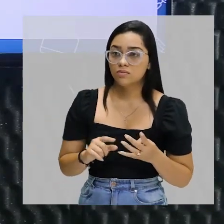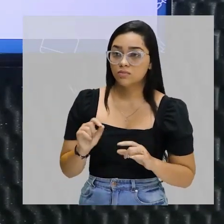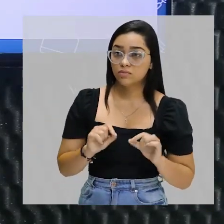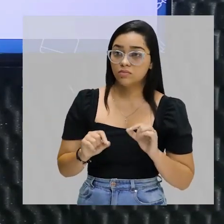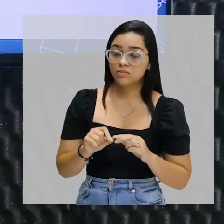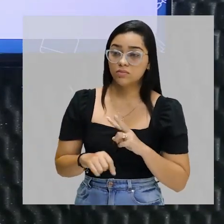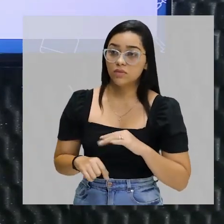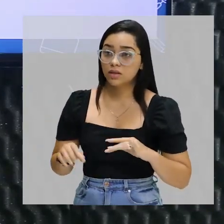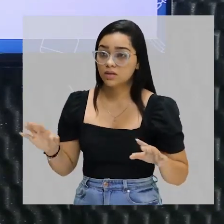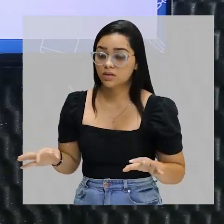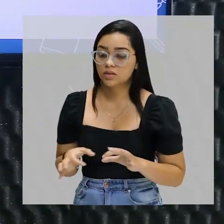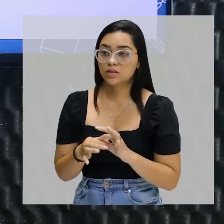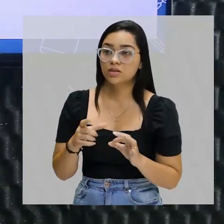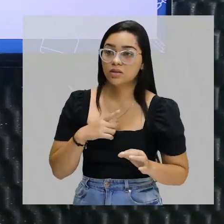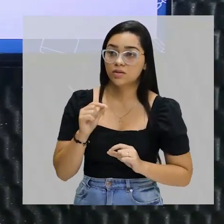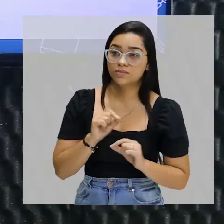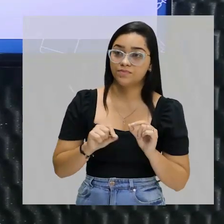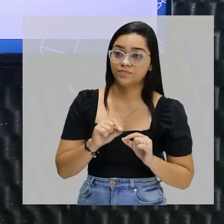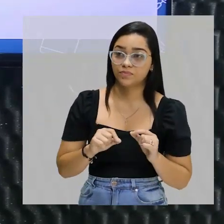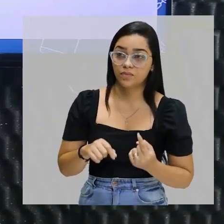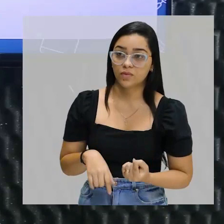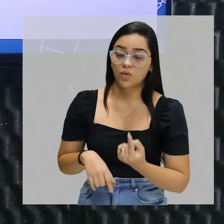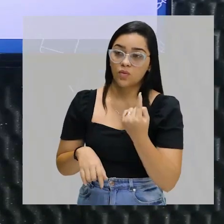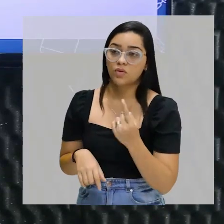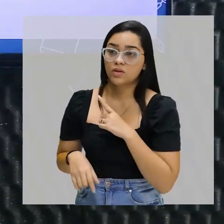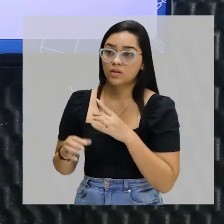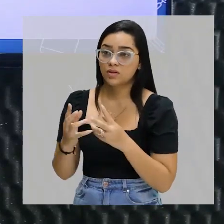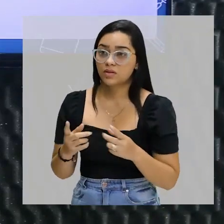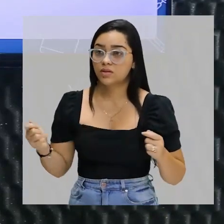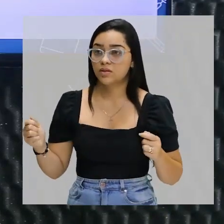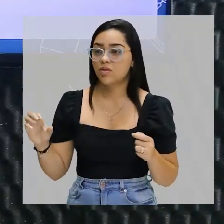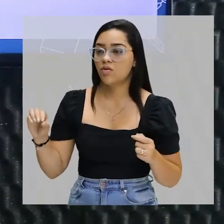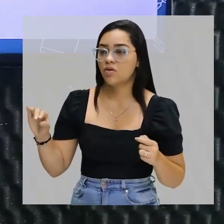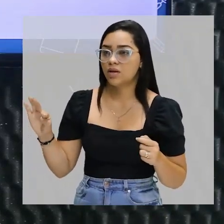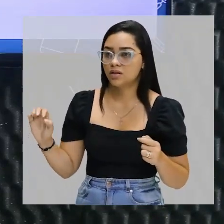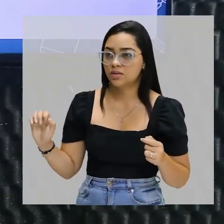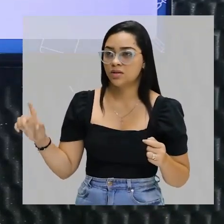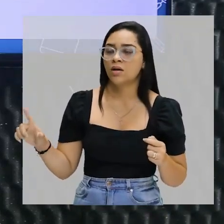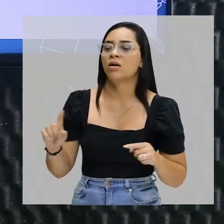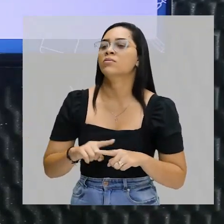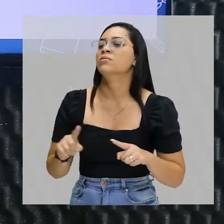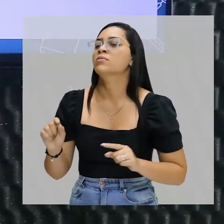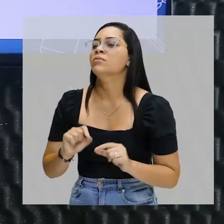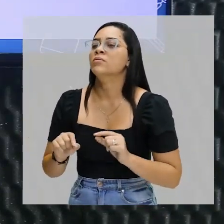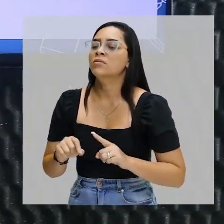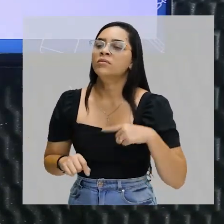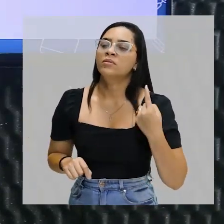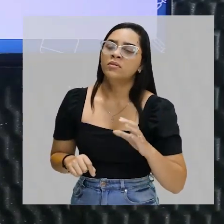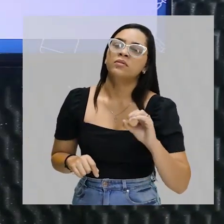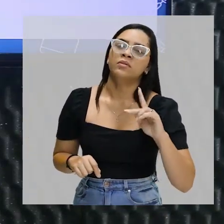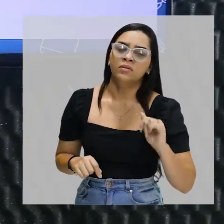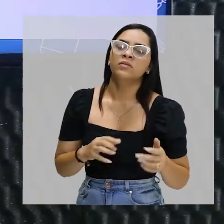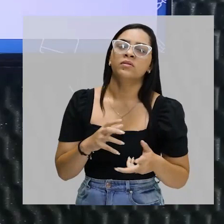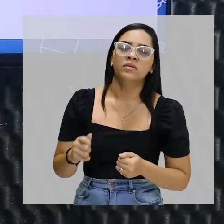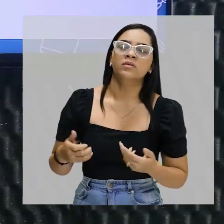ela vai se reunificar nesse ano virando Alemanha única desaparece Alemanha oriental socialista mas foi depois da copa do mundo